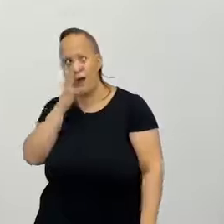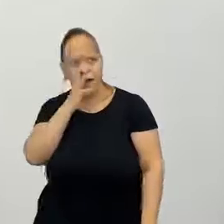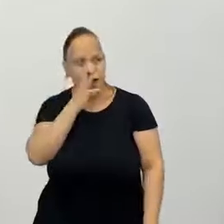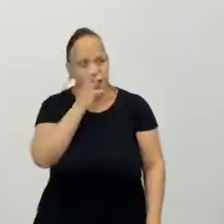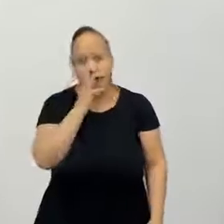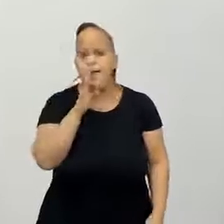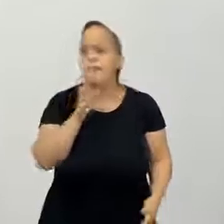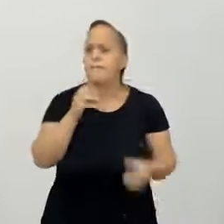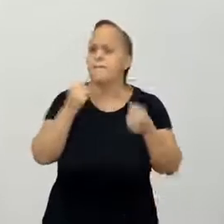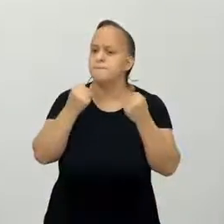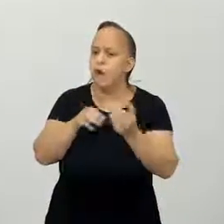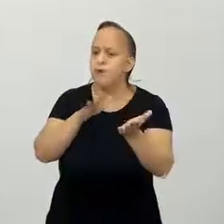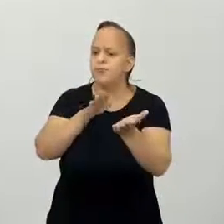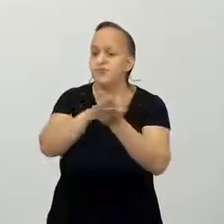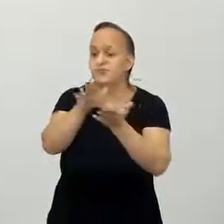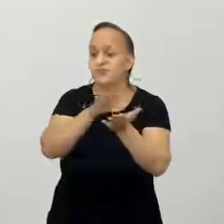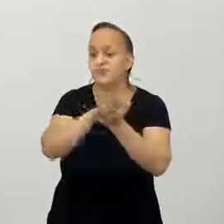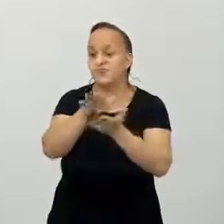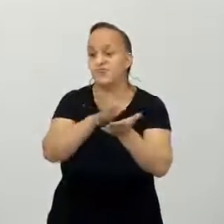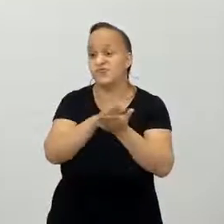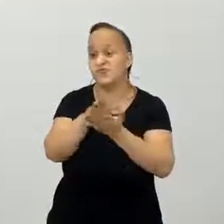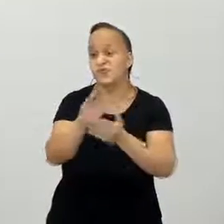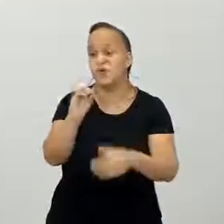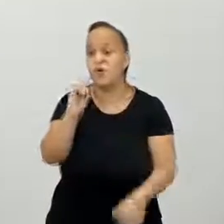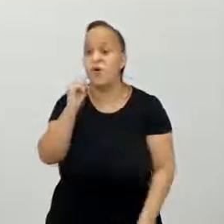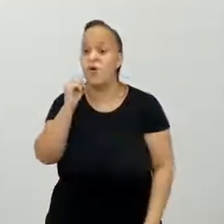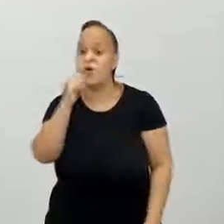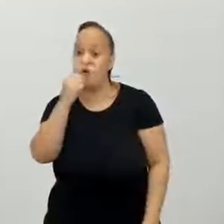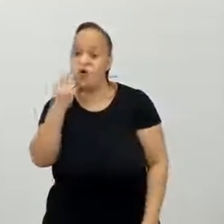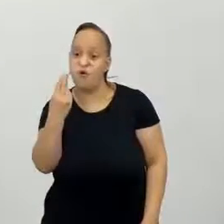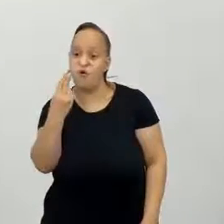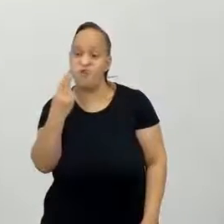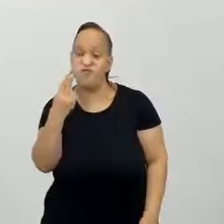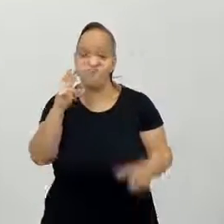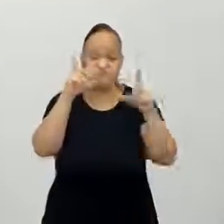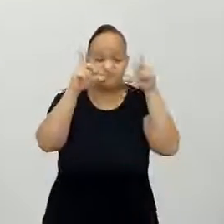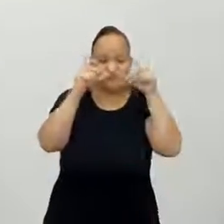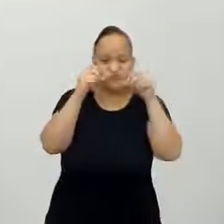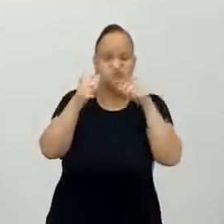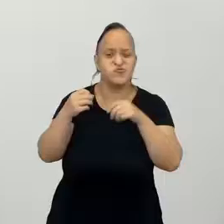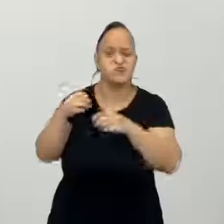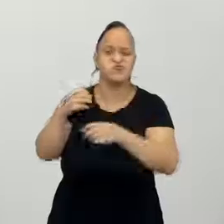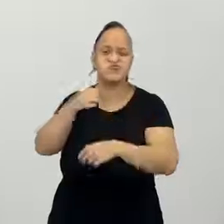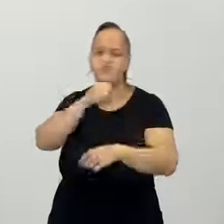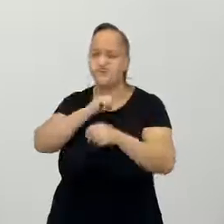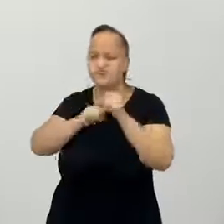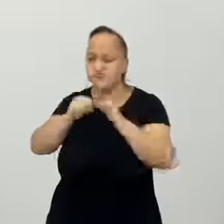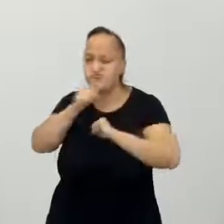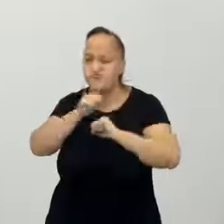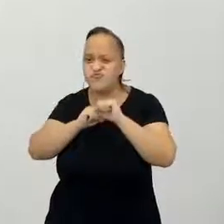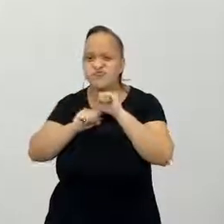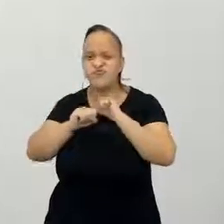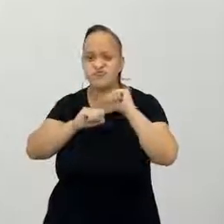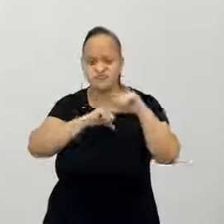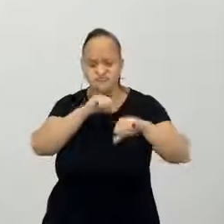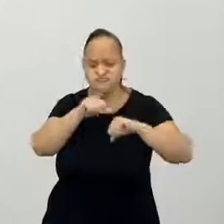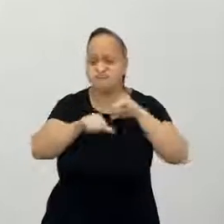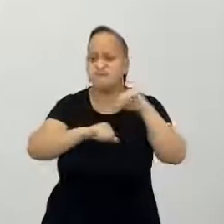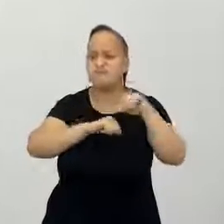fotos, né, ou de repente até fazer releituras em cima de fotos que já tem, né, trabalhar com releituras e